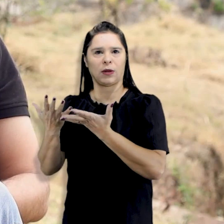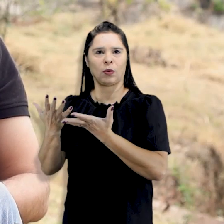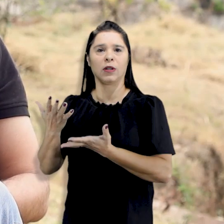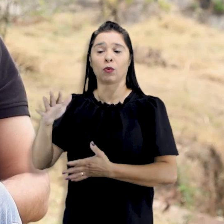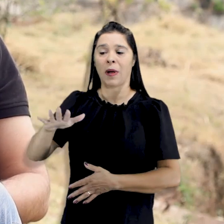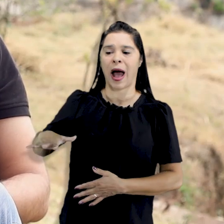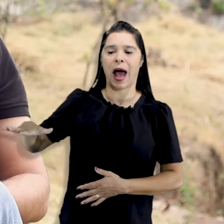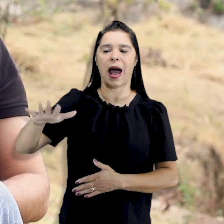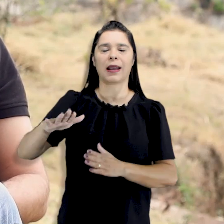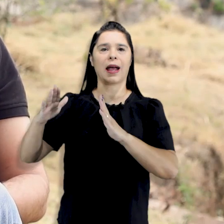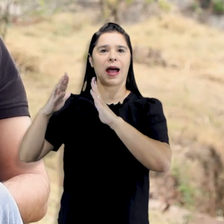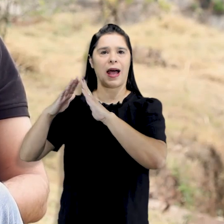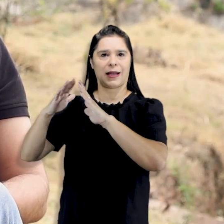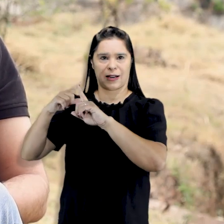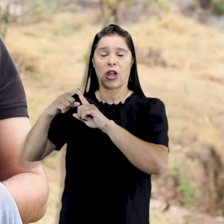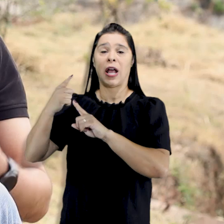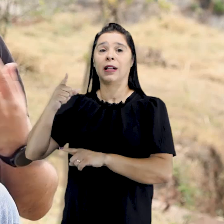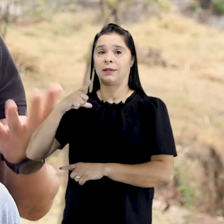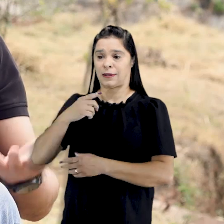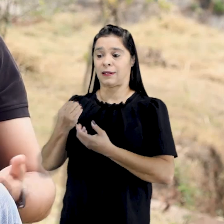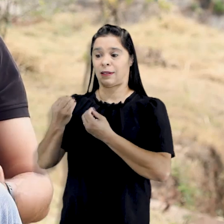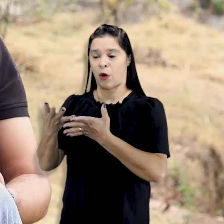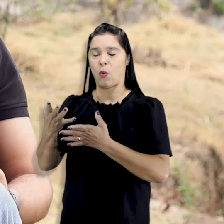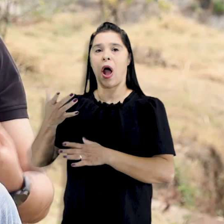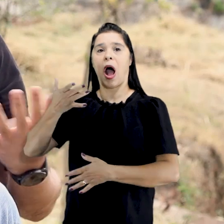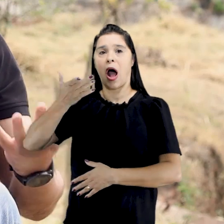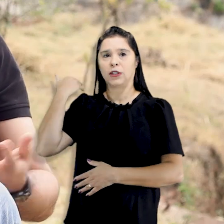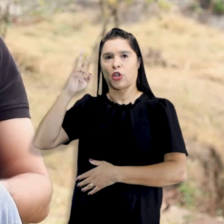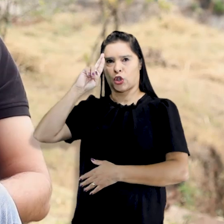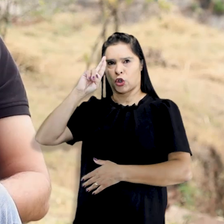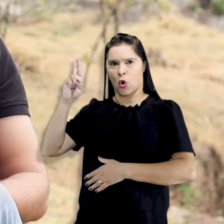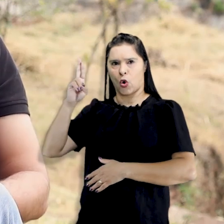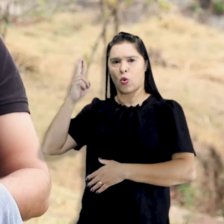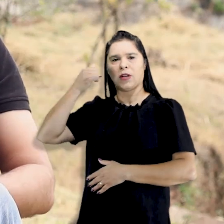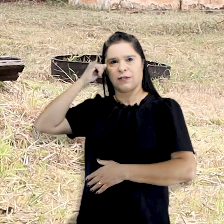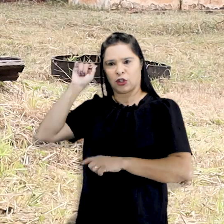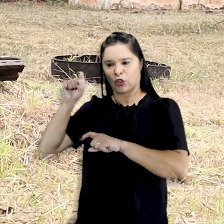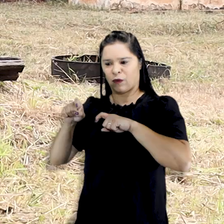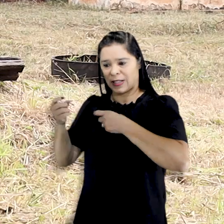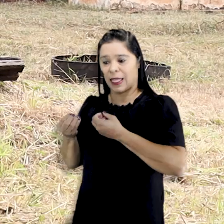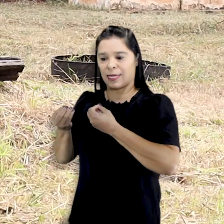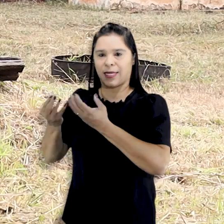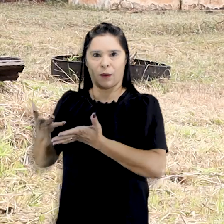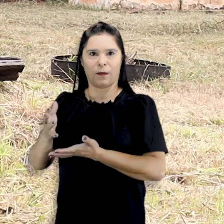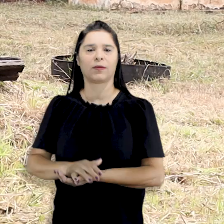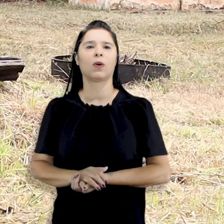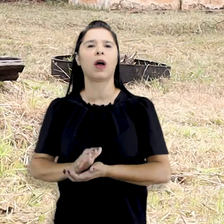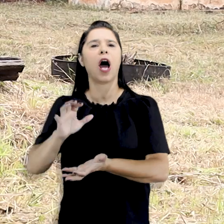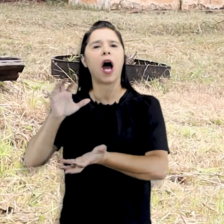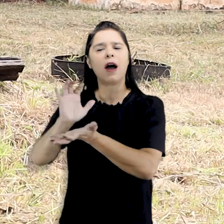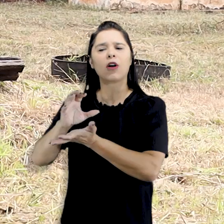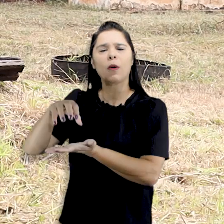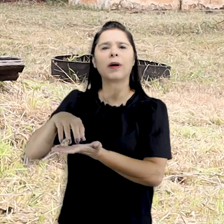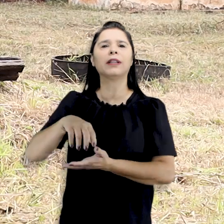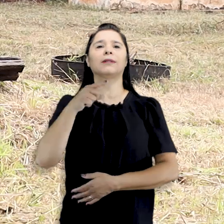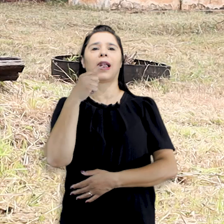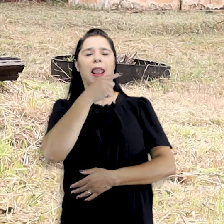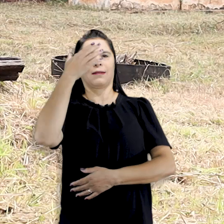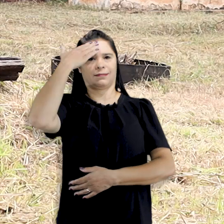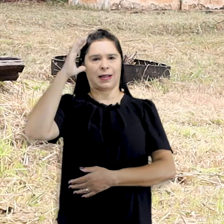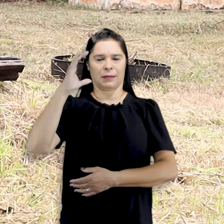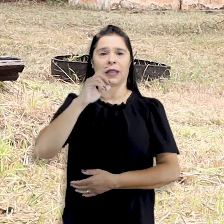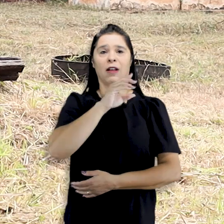uma área à igreja pelos fazendeiros que existiam nessa área aqui. A Companhia Mogiana, ela sai de Campinas e